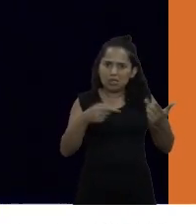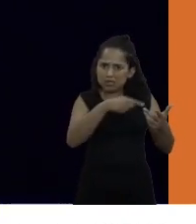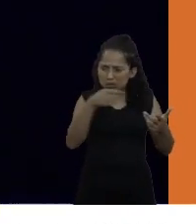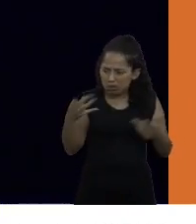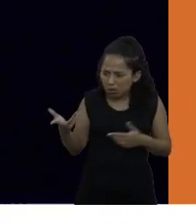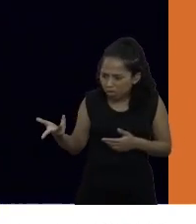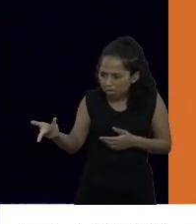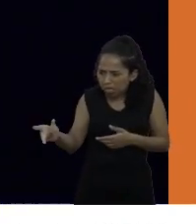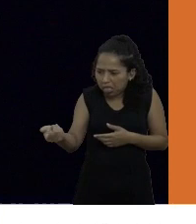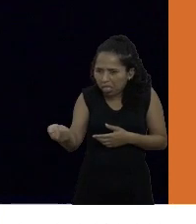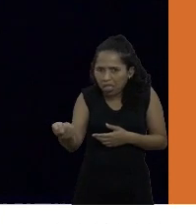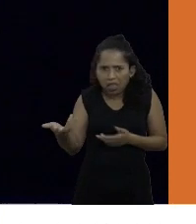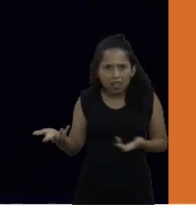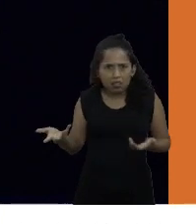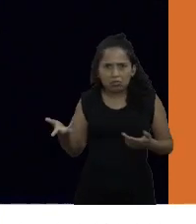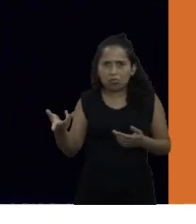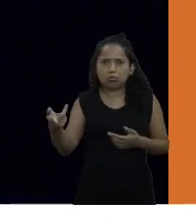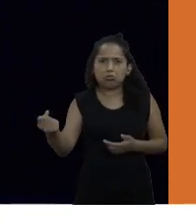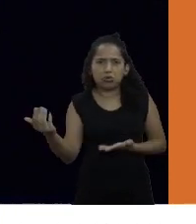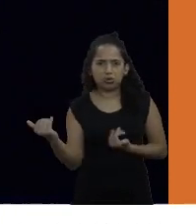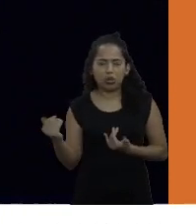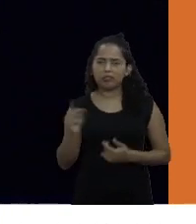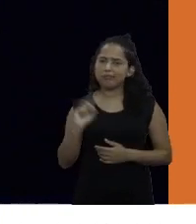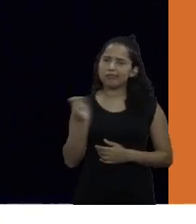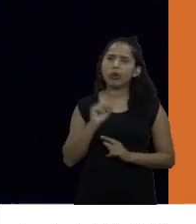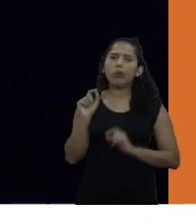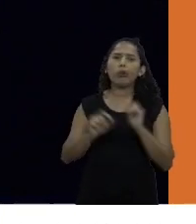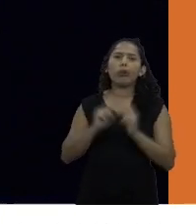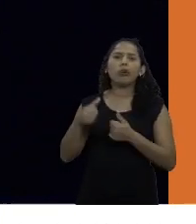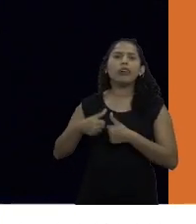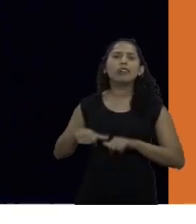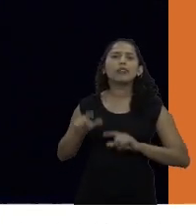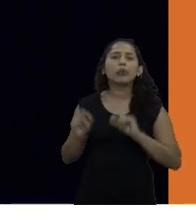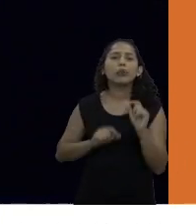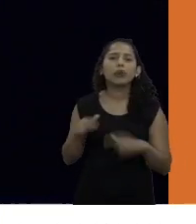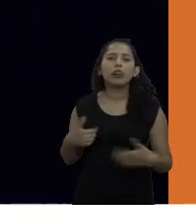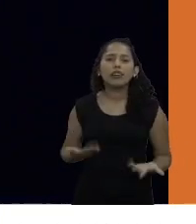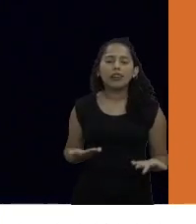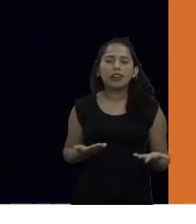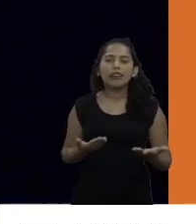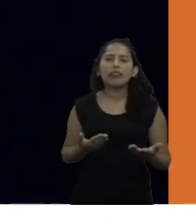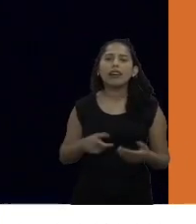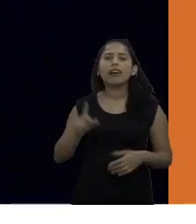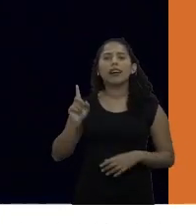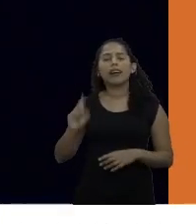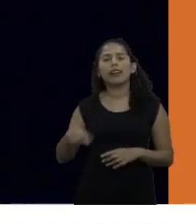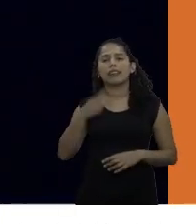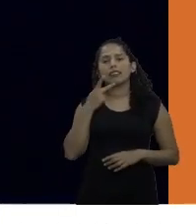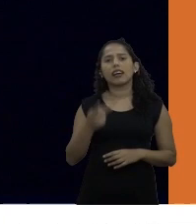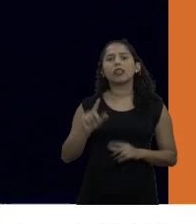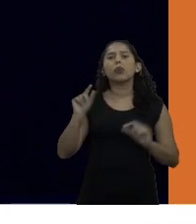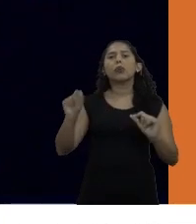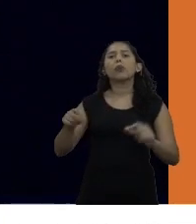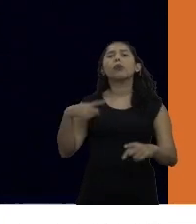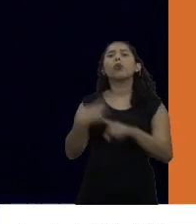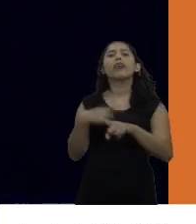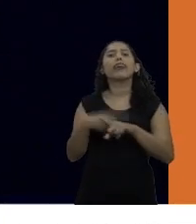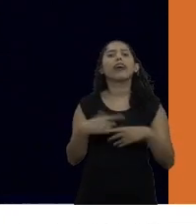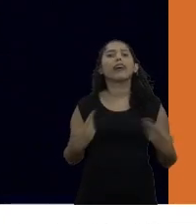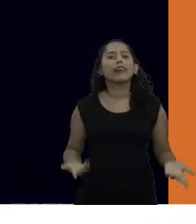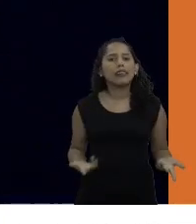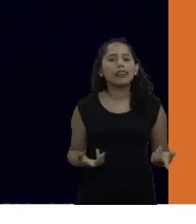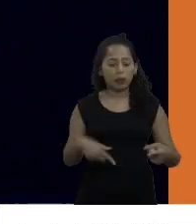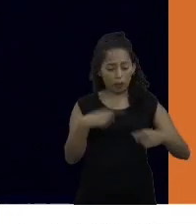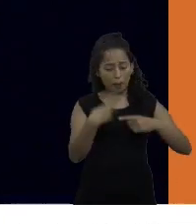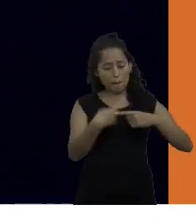convencendo a juventude. O que vai convencer a juventude? Voltar ali para o que Simon Sinek chama de o porquê. Qual